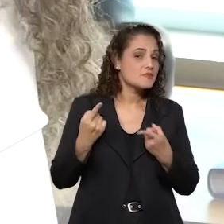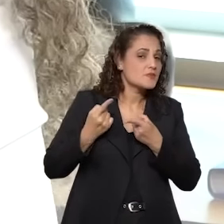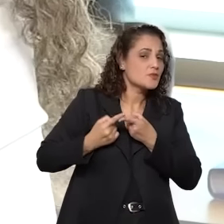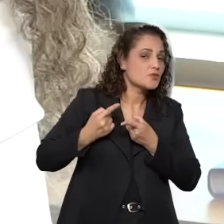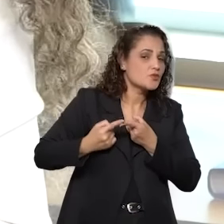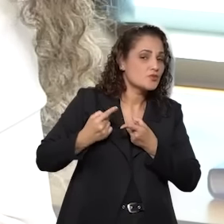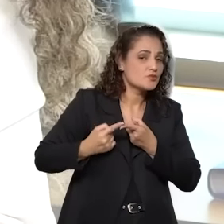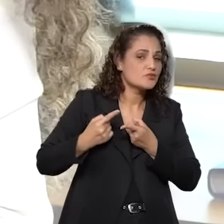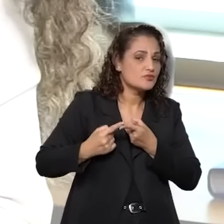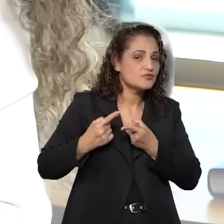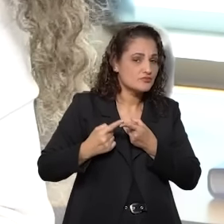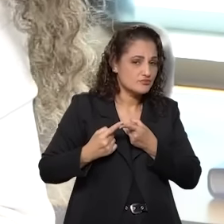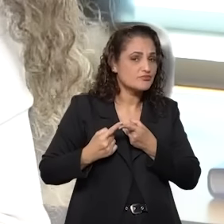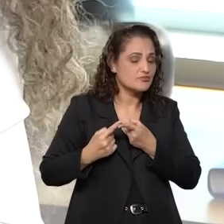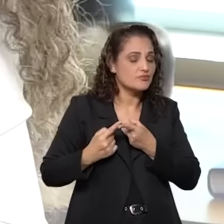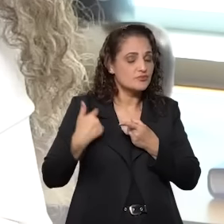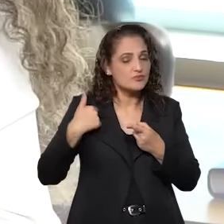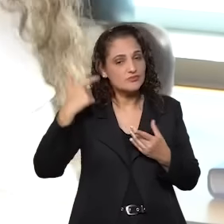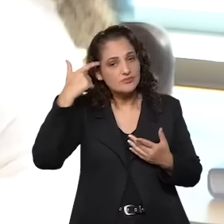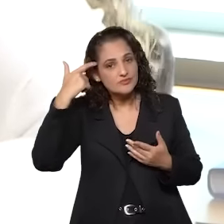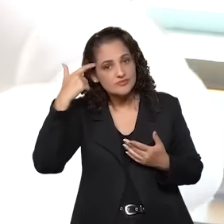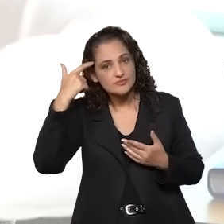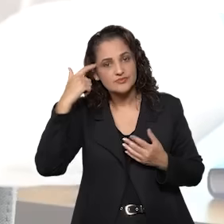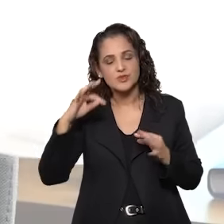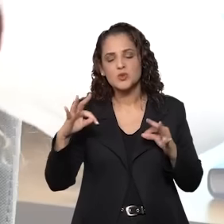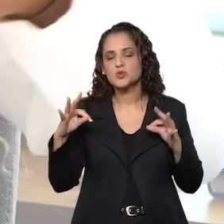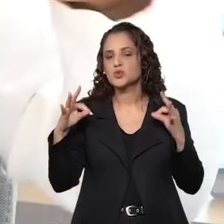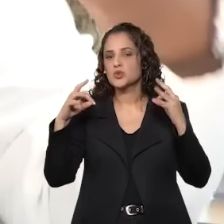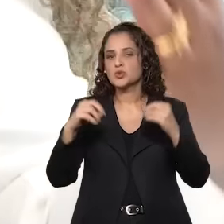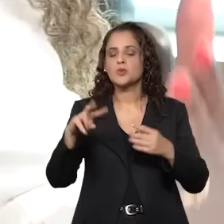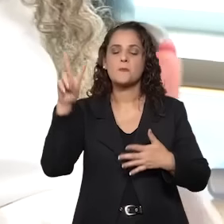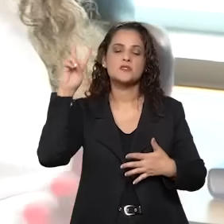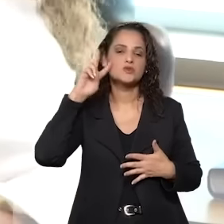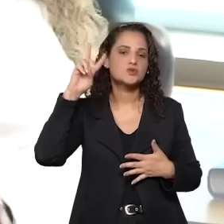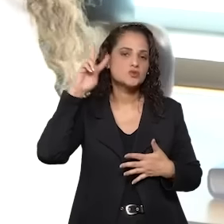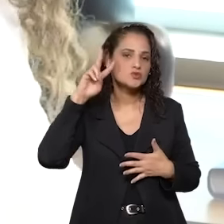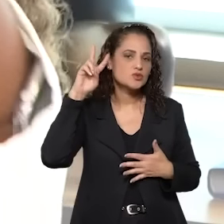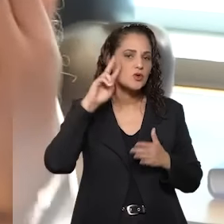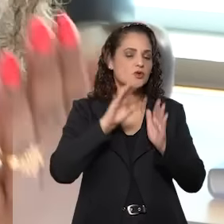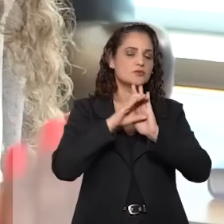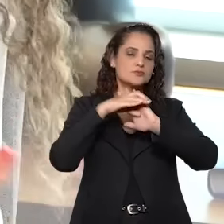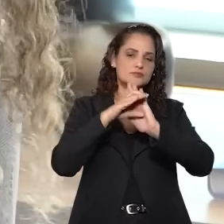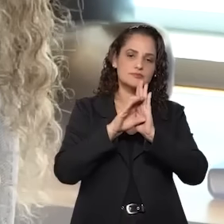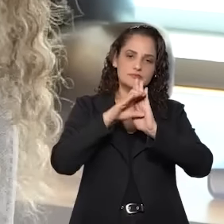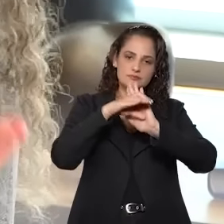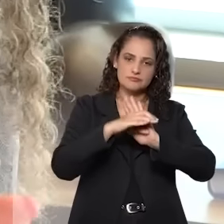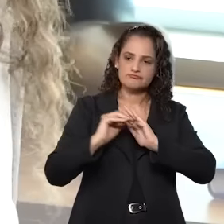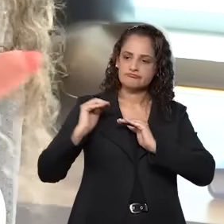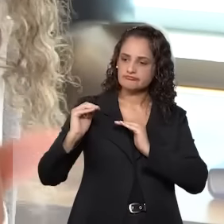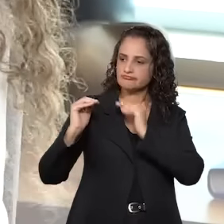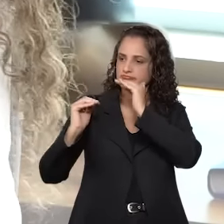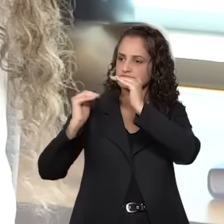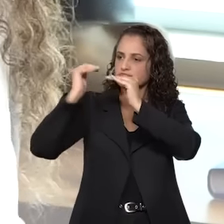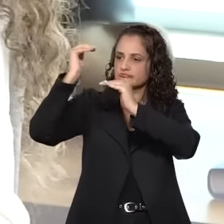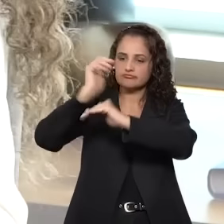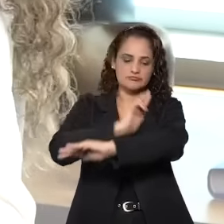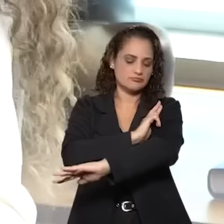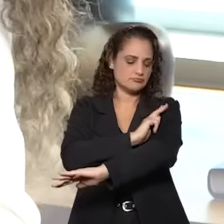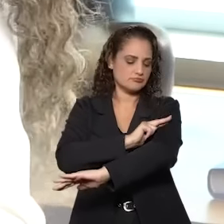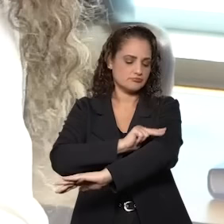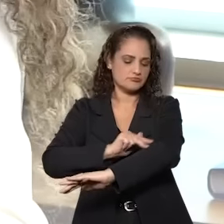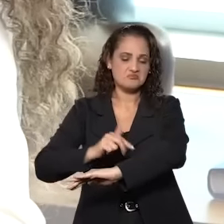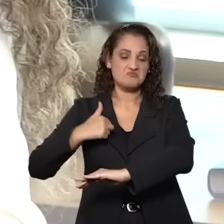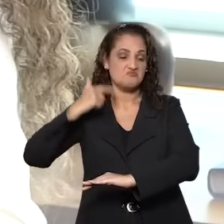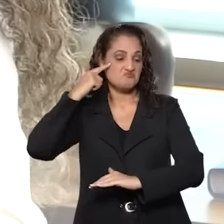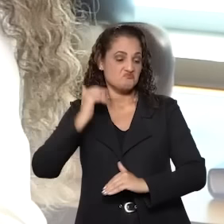porque eu tomo por base né toda uma história e conceito de hierarquia entre raças porque